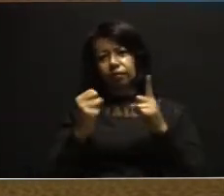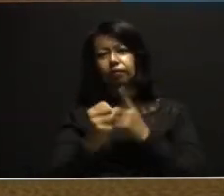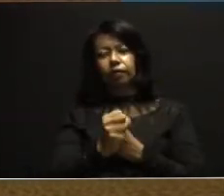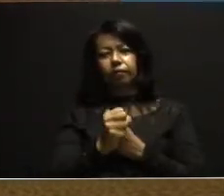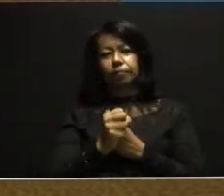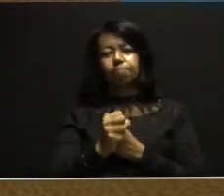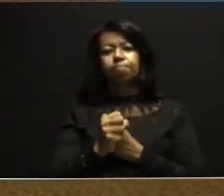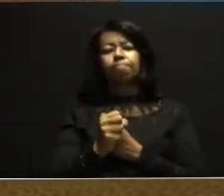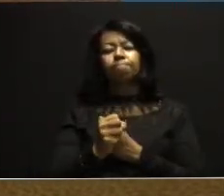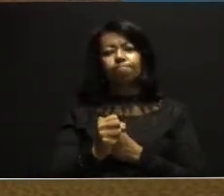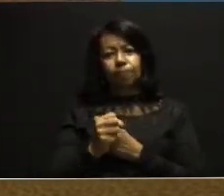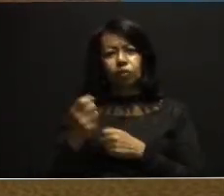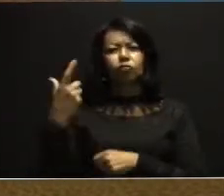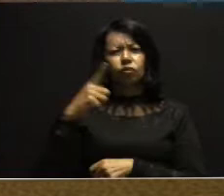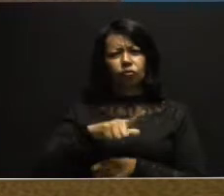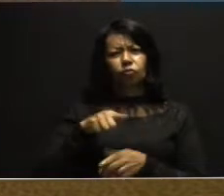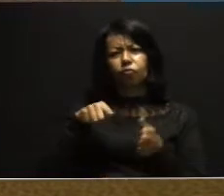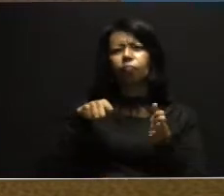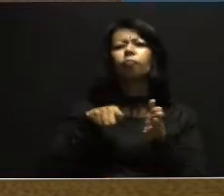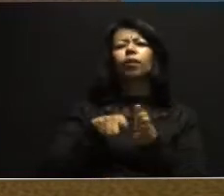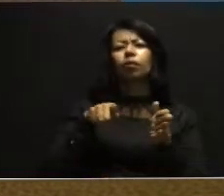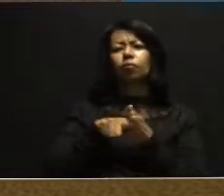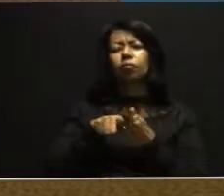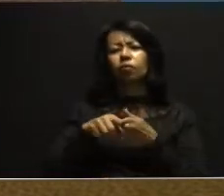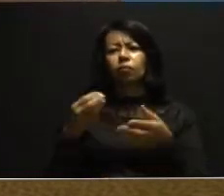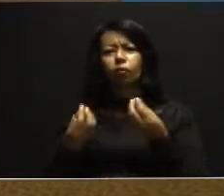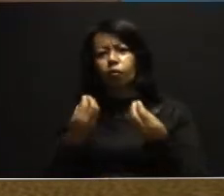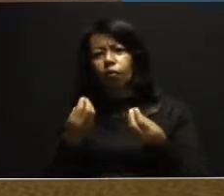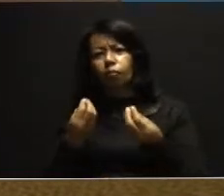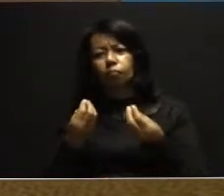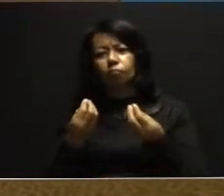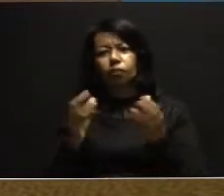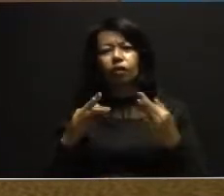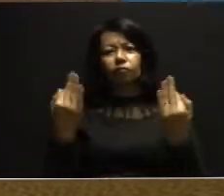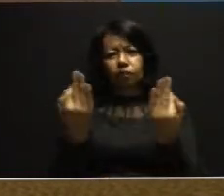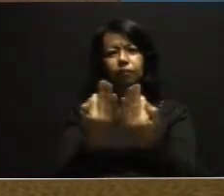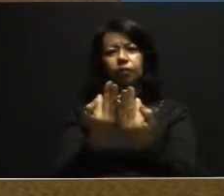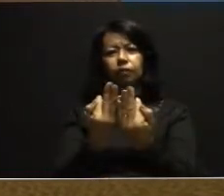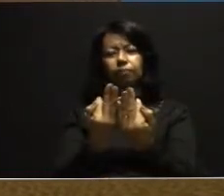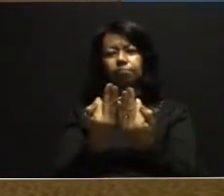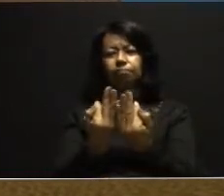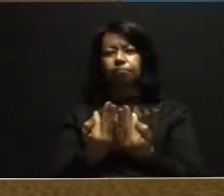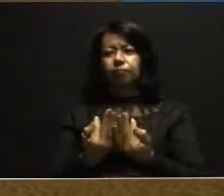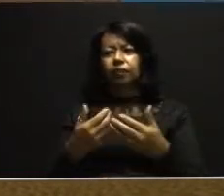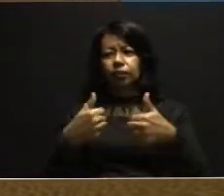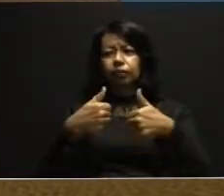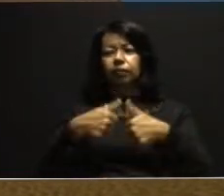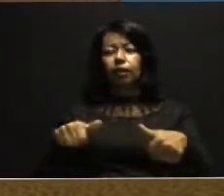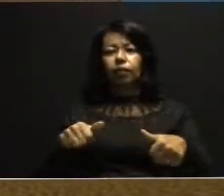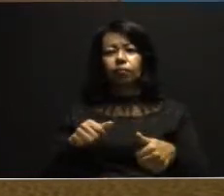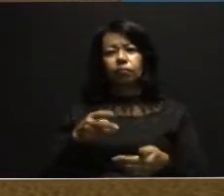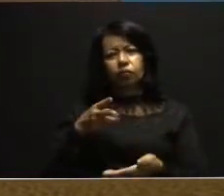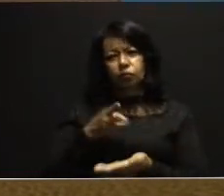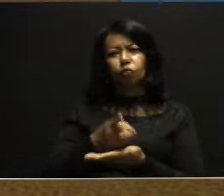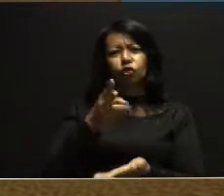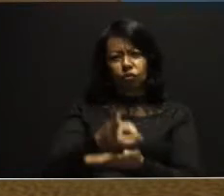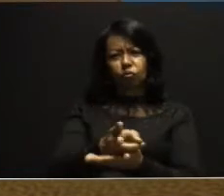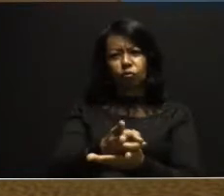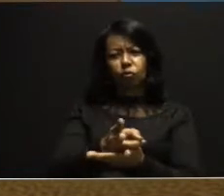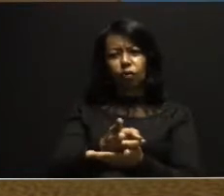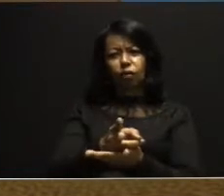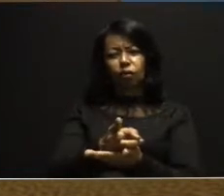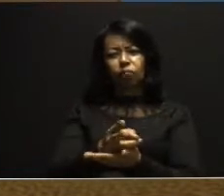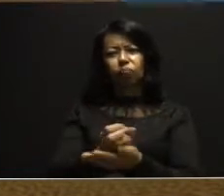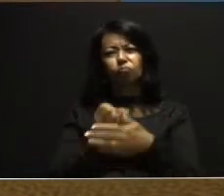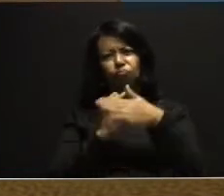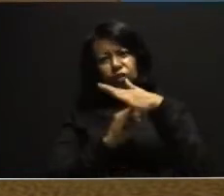de a gente se perguntar novamente: a família, como vai? Será que a família continua como uma